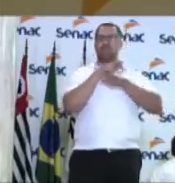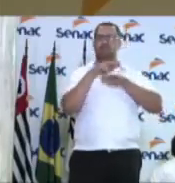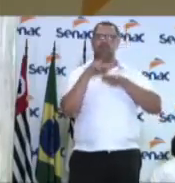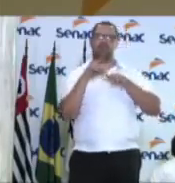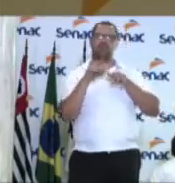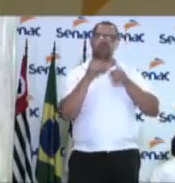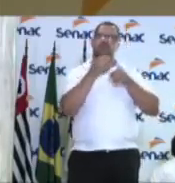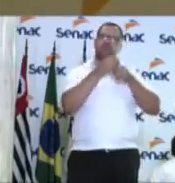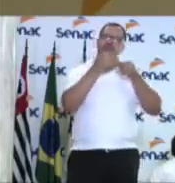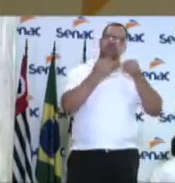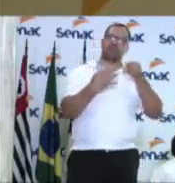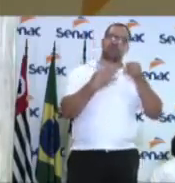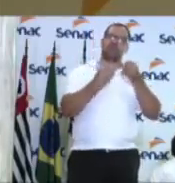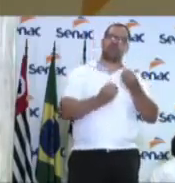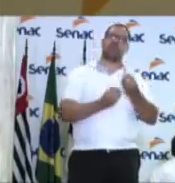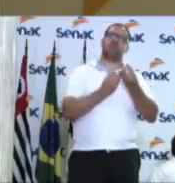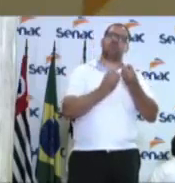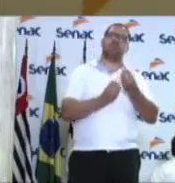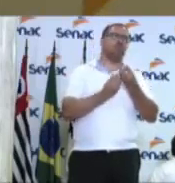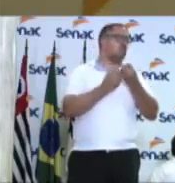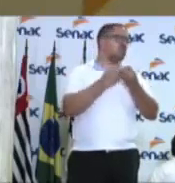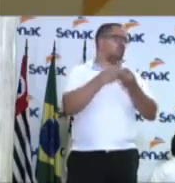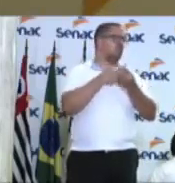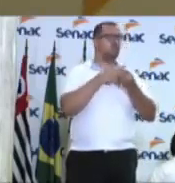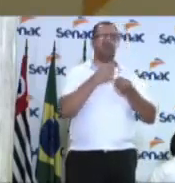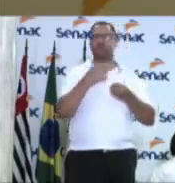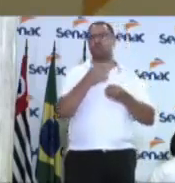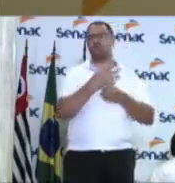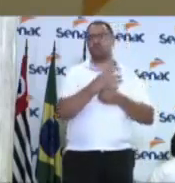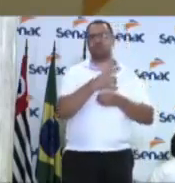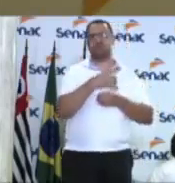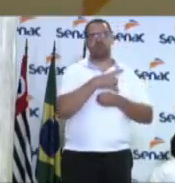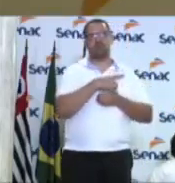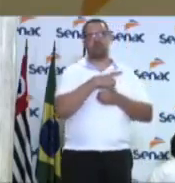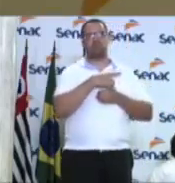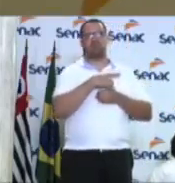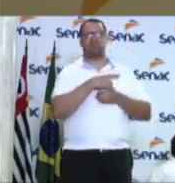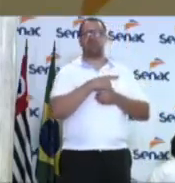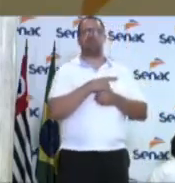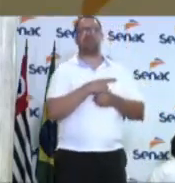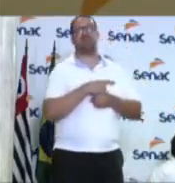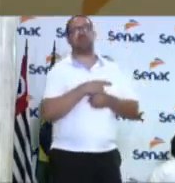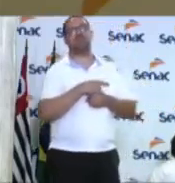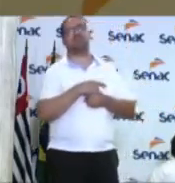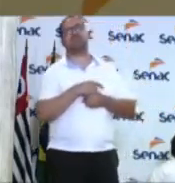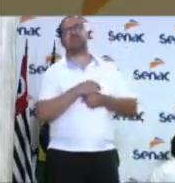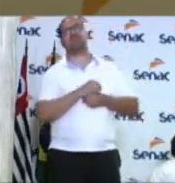essa matéria do começo, que é, de novo, o que tem mais pesado assim,